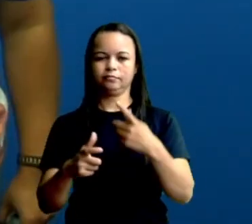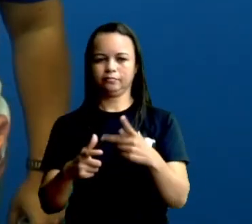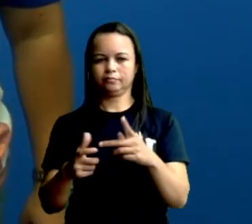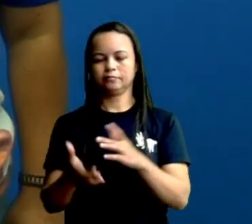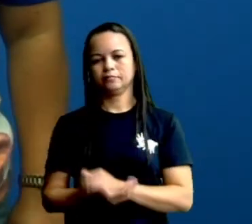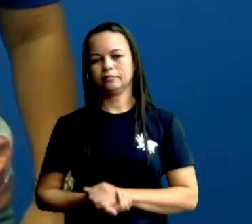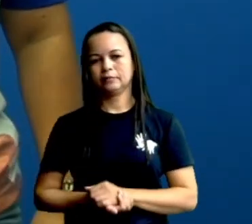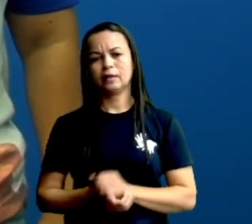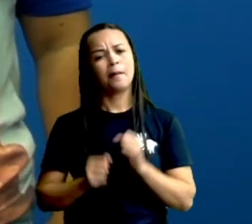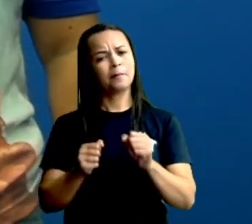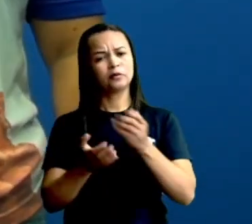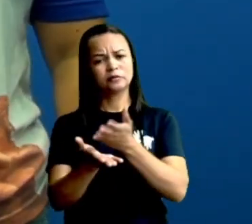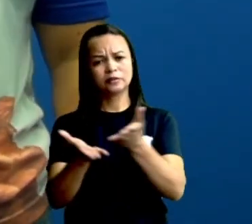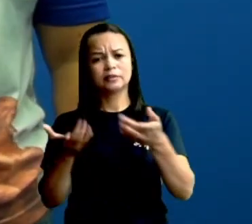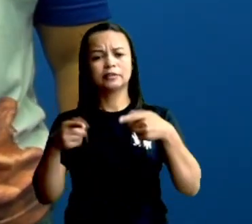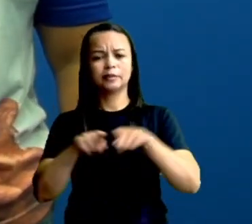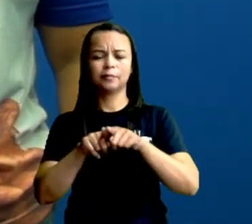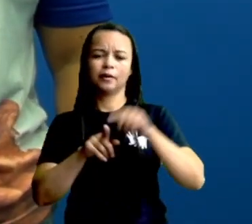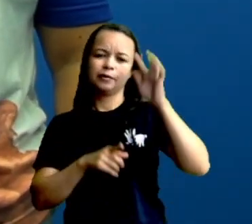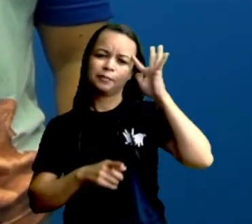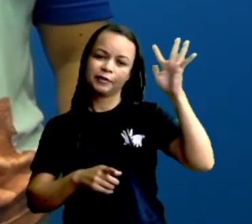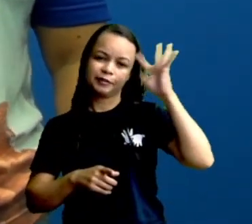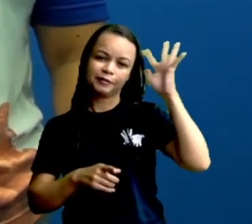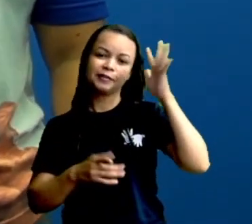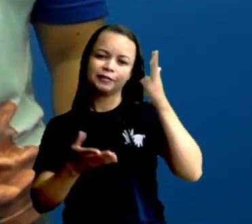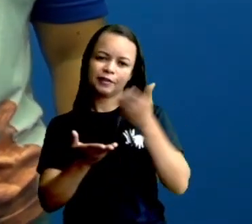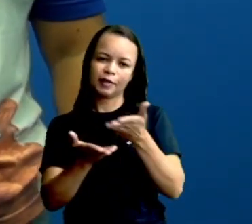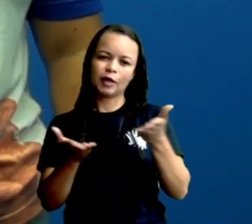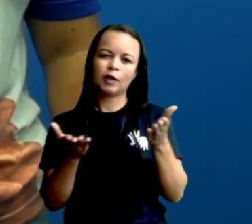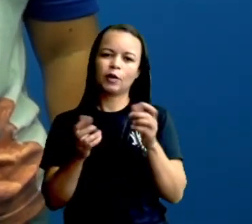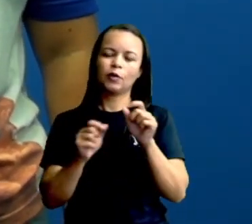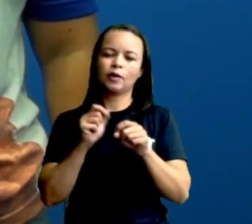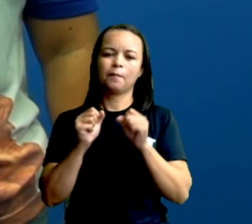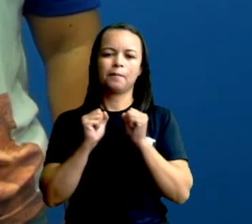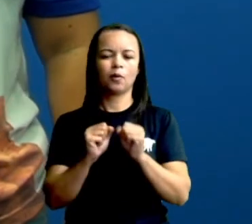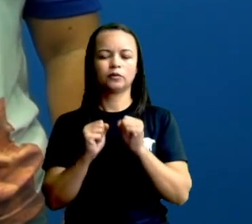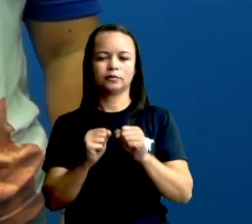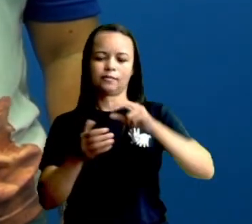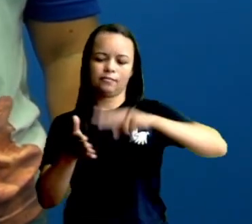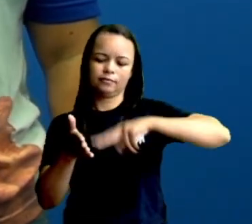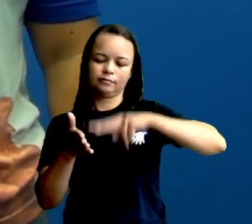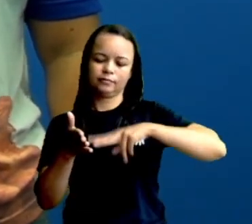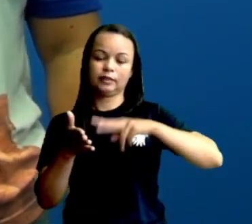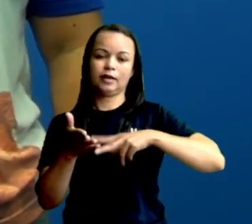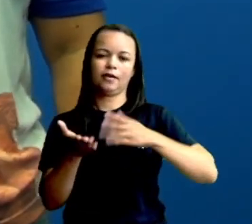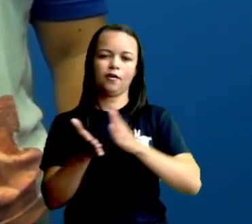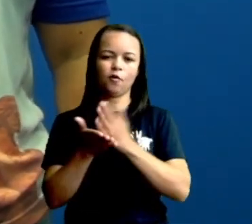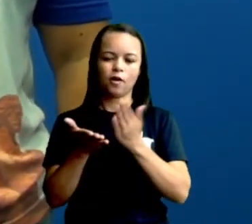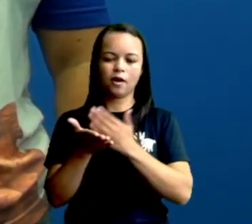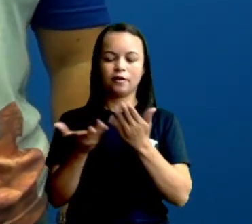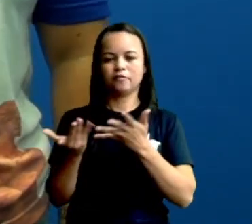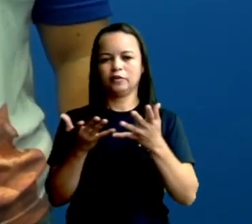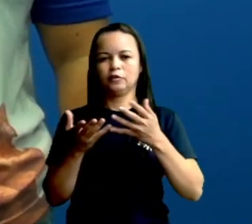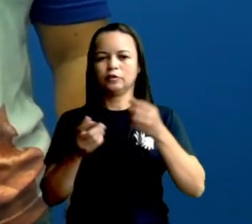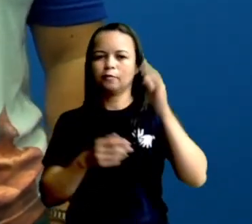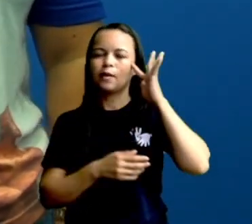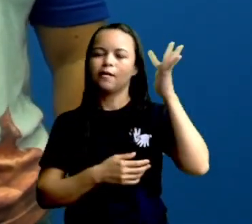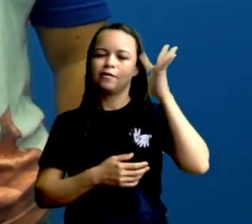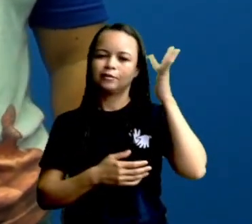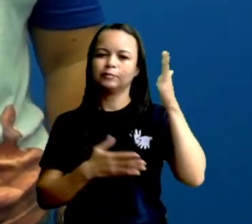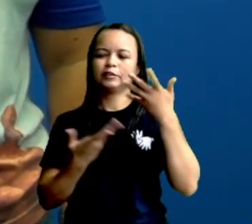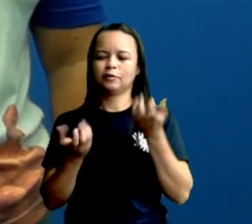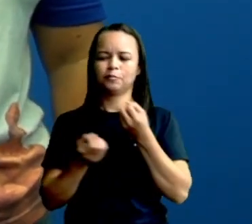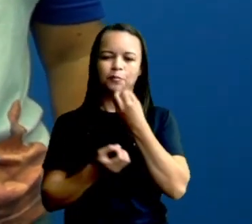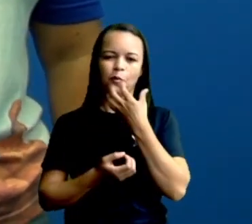e assim pode ser com você também usa tua imaginação Sempre que puder ler um livrinho e sua ajuda você ó aflorar sua